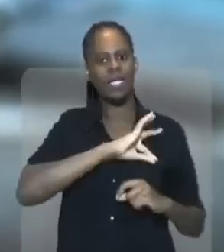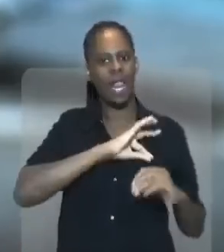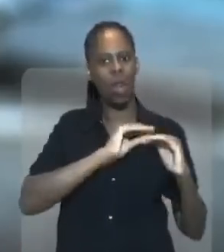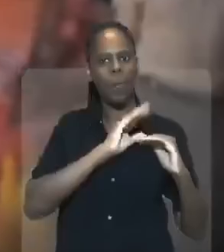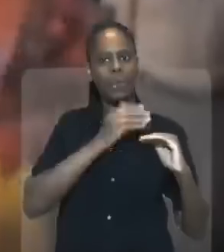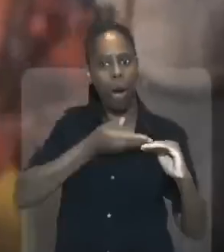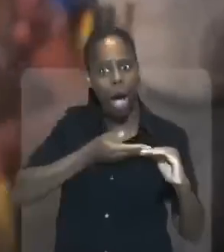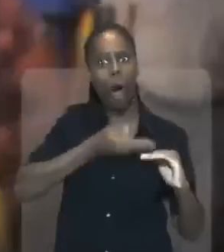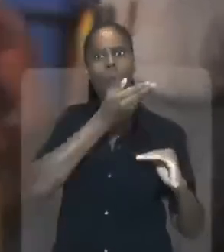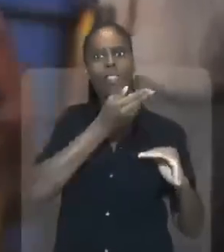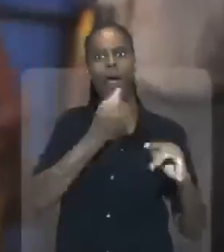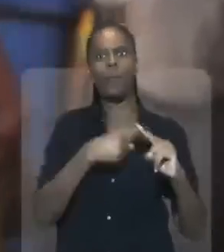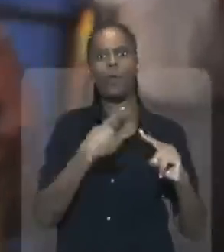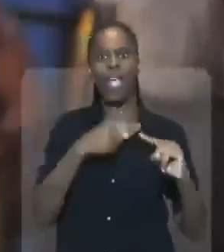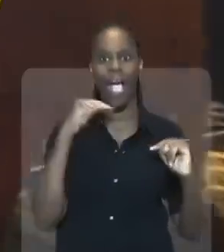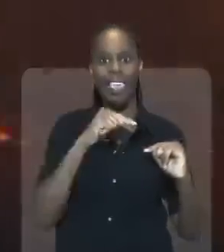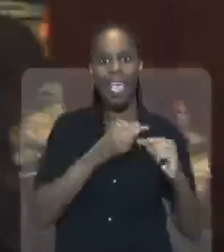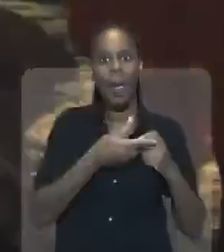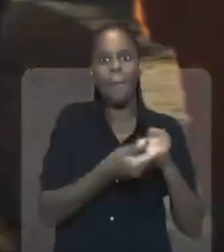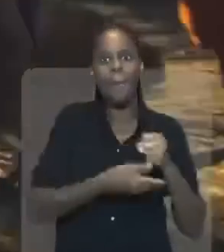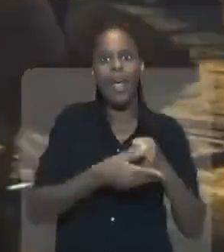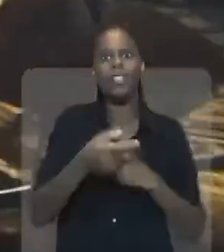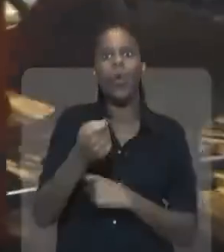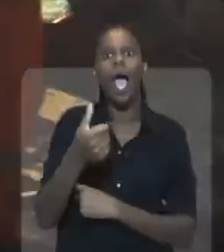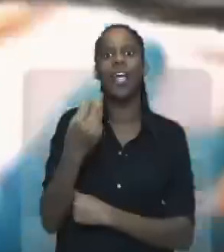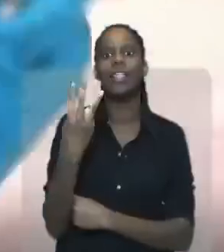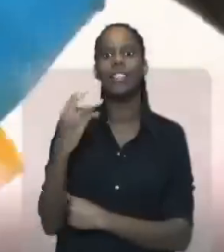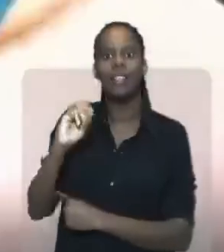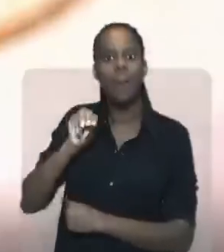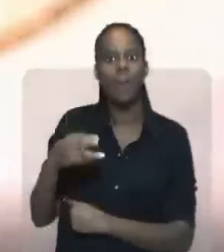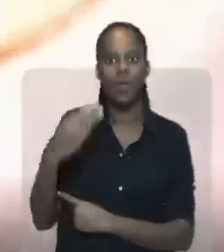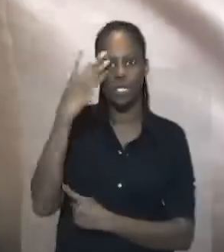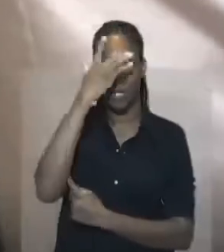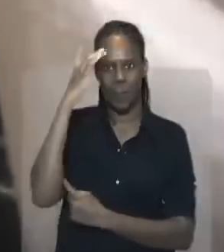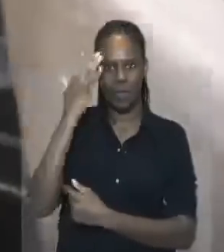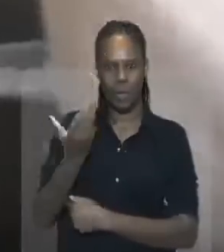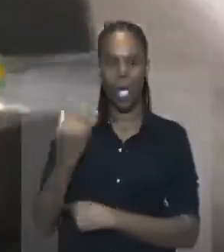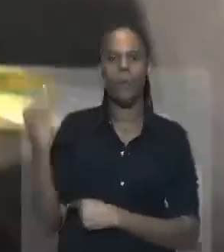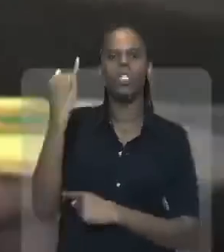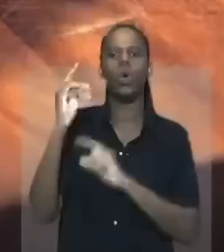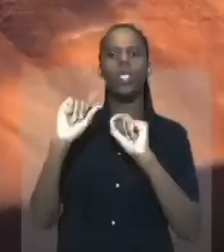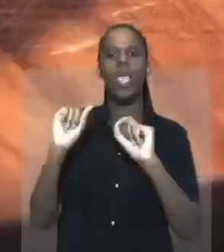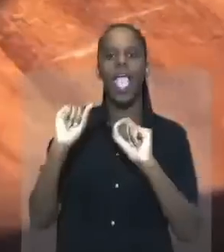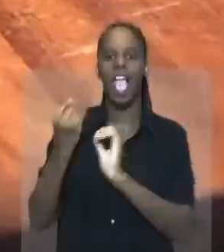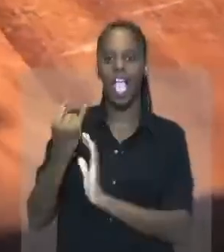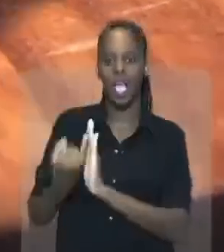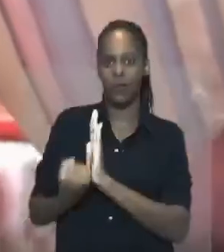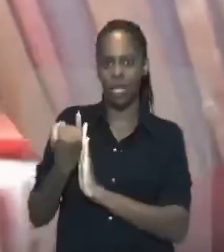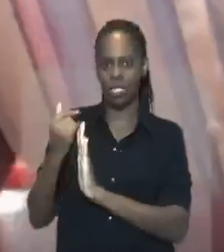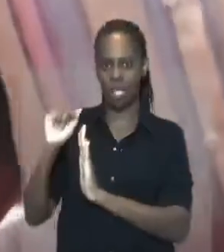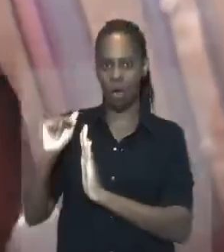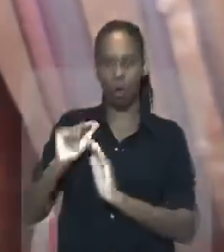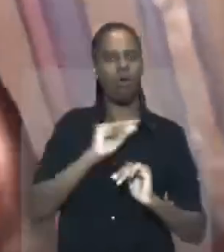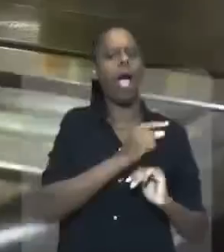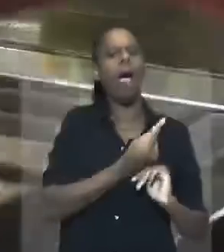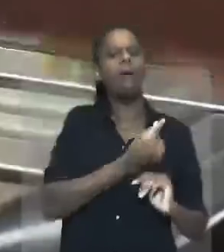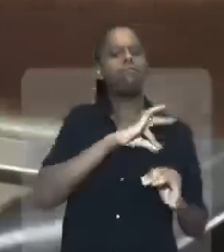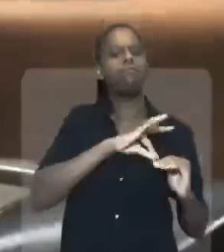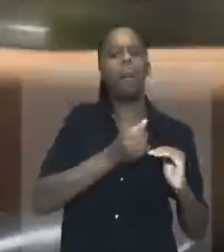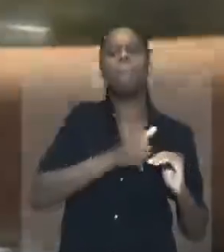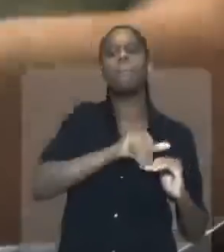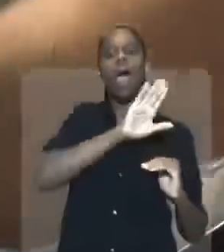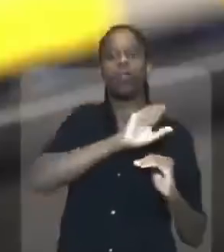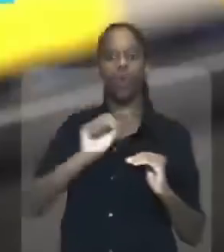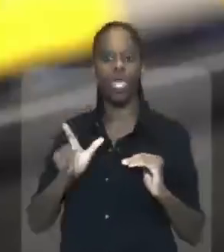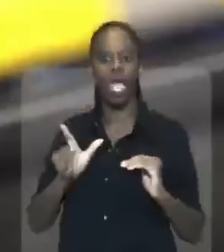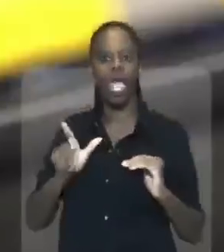neste momento. Nós vamos votar aumentar o salário mínimo, porque o salário mínimo é a base para quase 30 milhões de pessoas e é importante que ele aumente